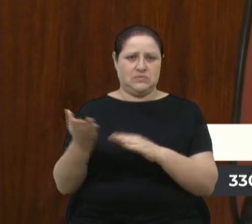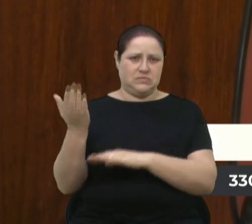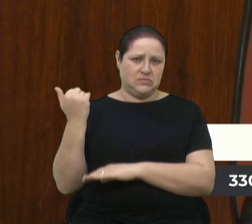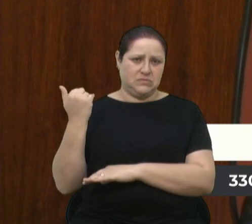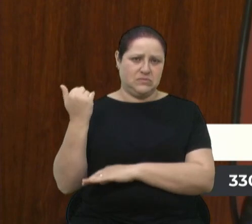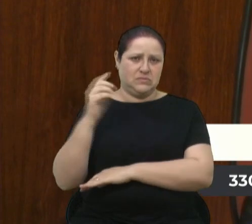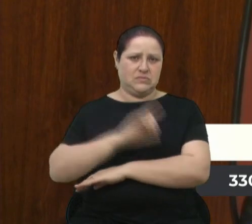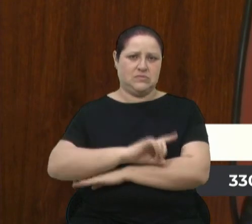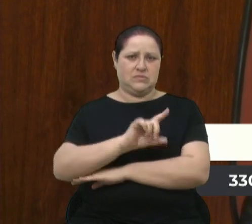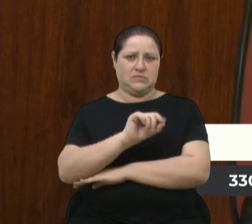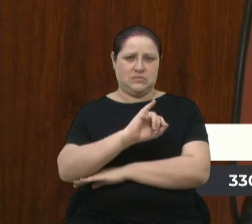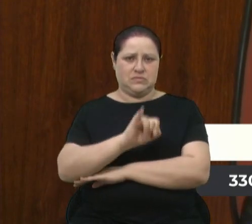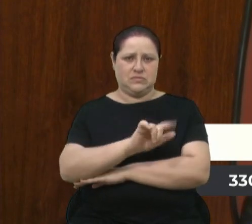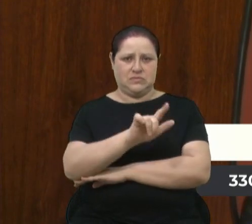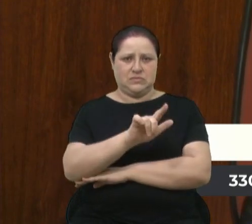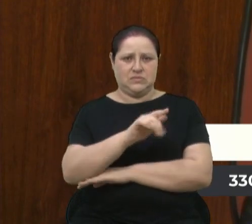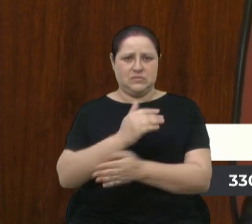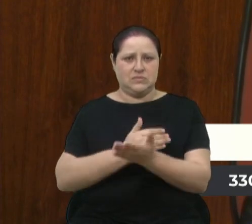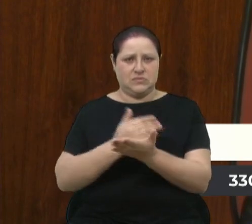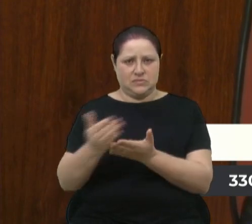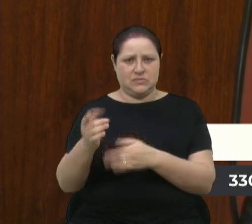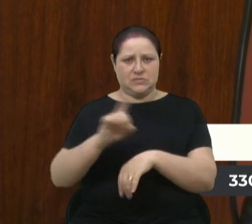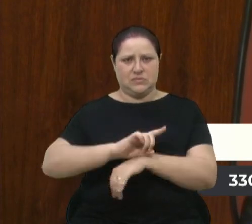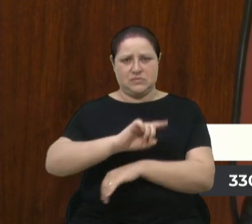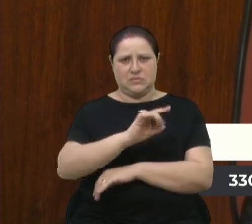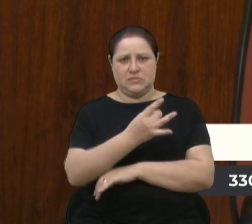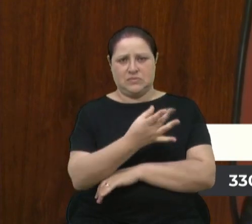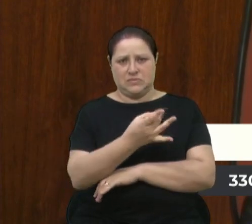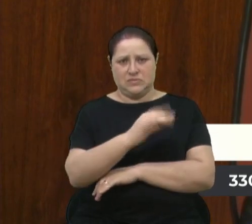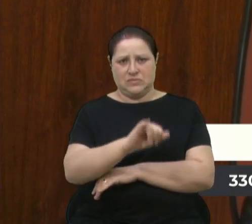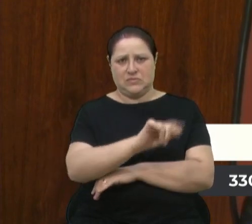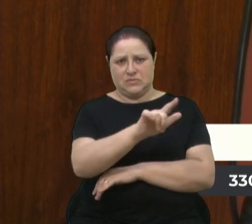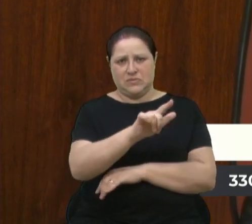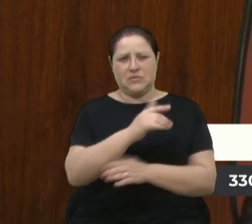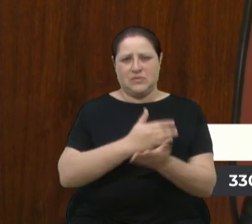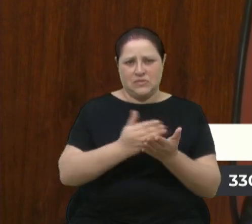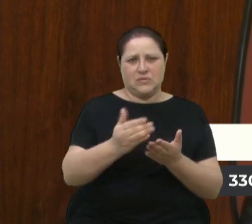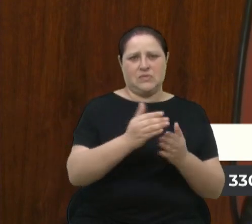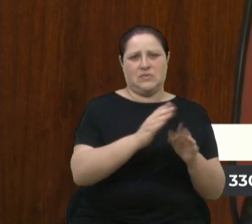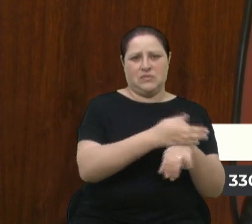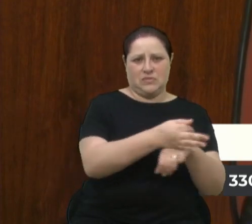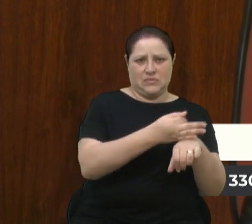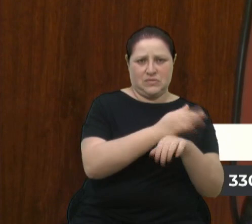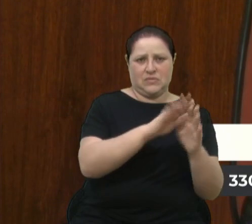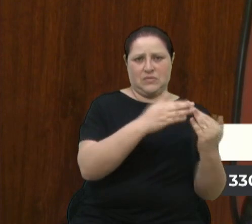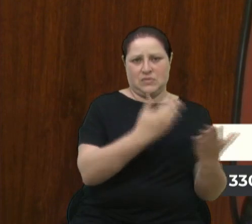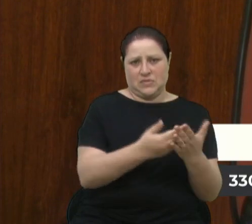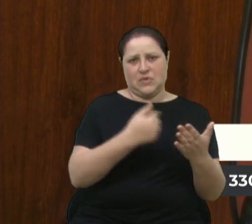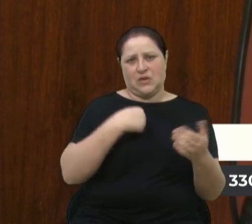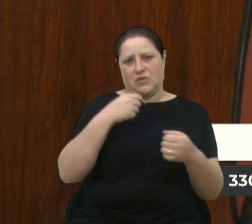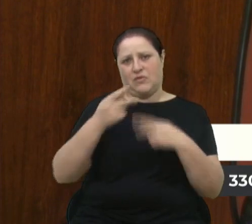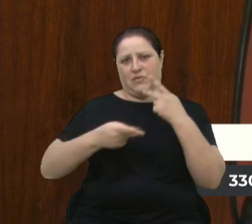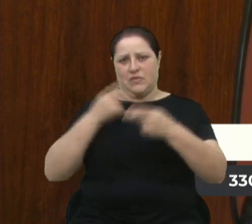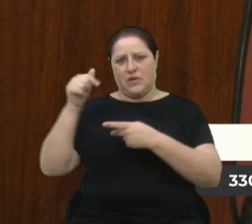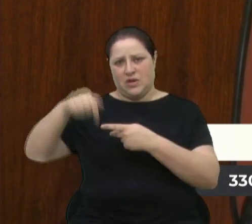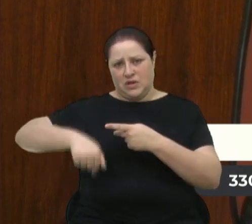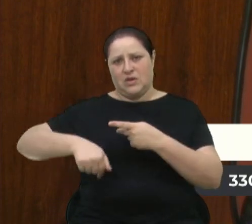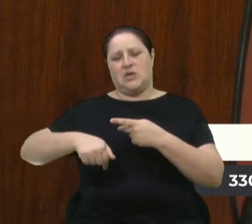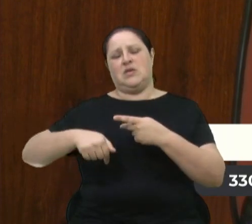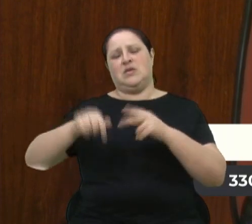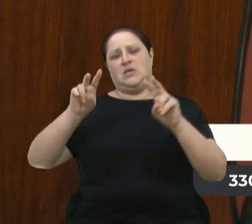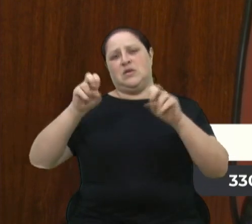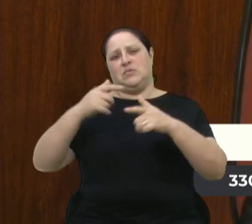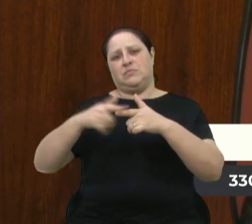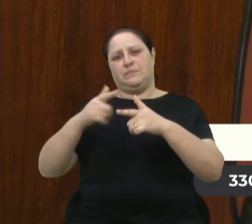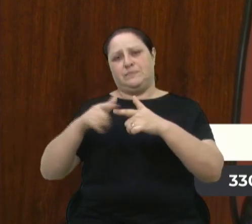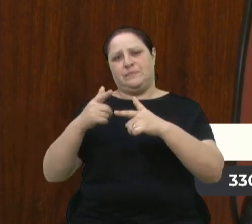julho, estava começando, dia 14 de julho, as escolas entrarem em férias, eu fiz uma fala aqui falando desse problema